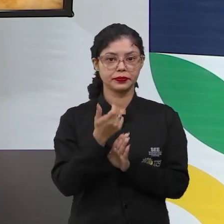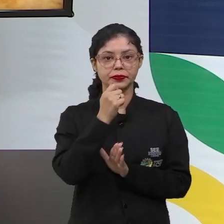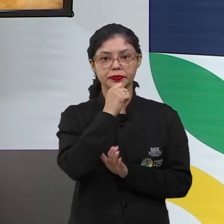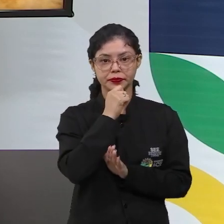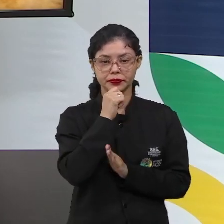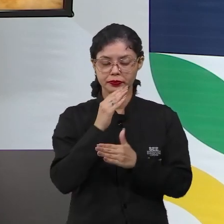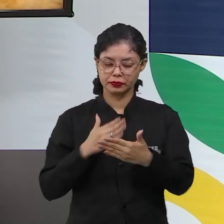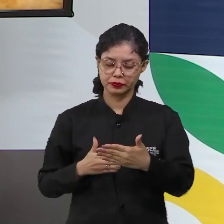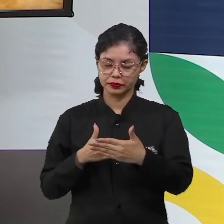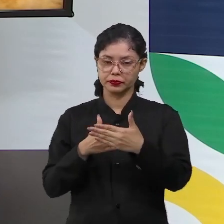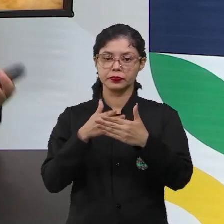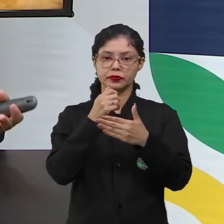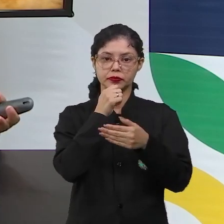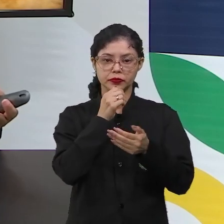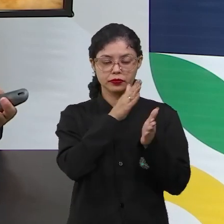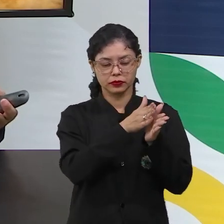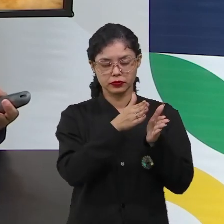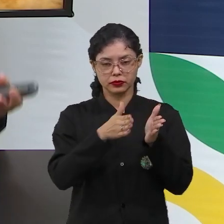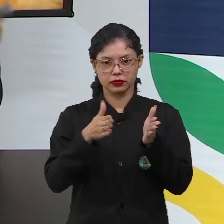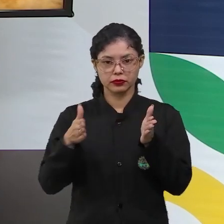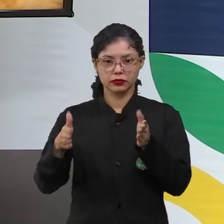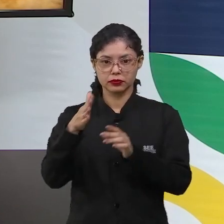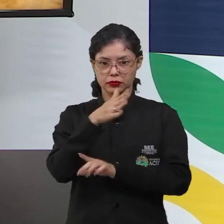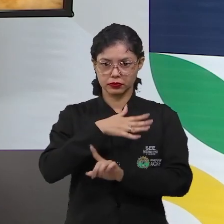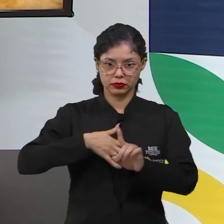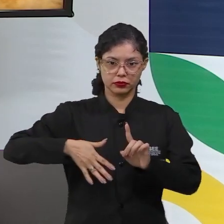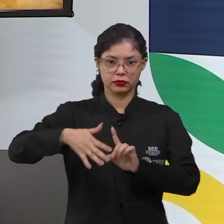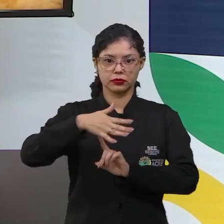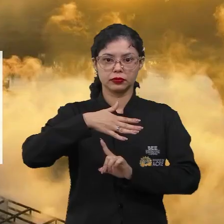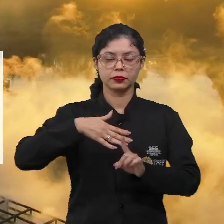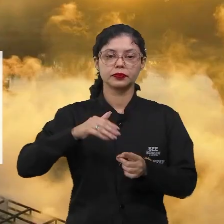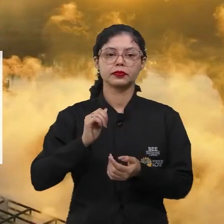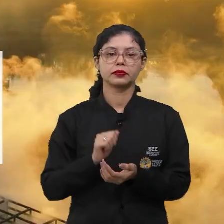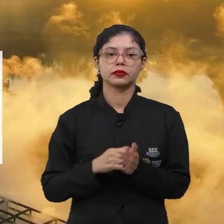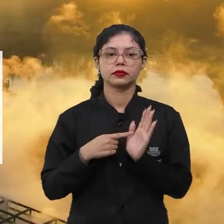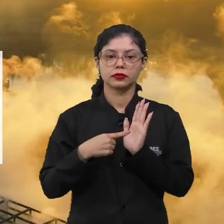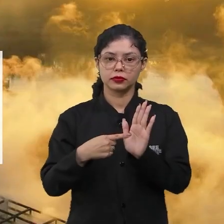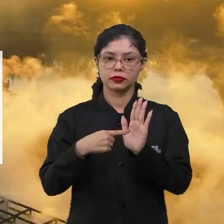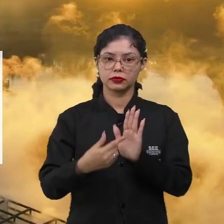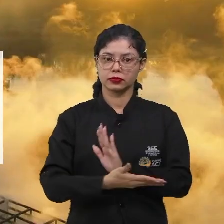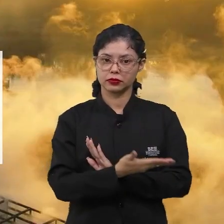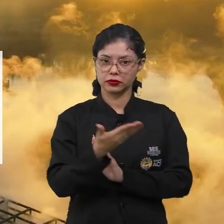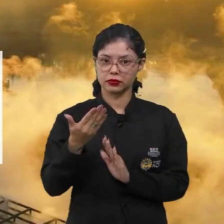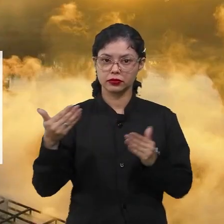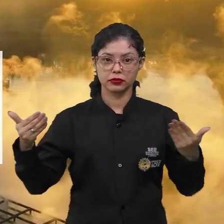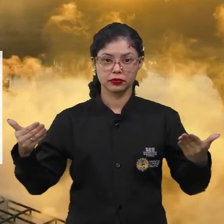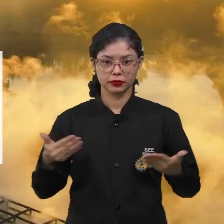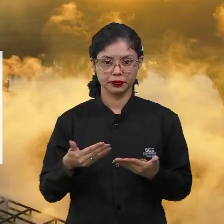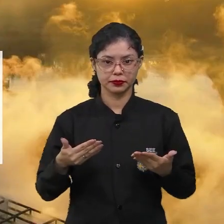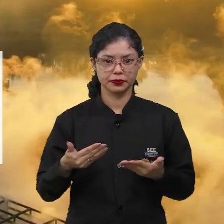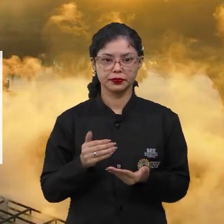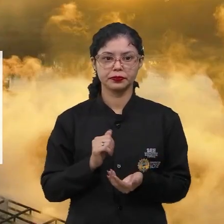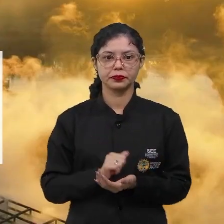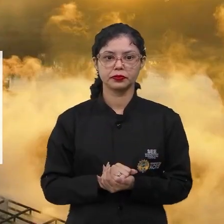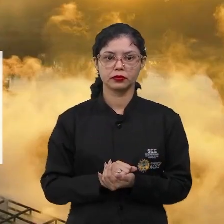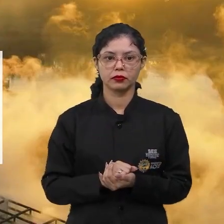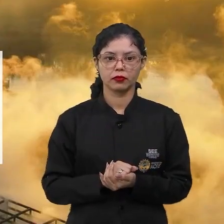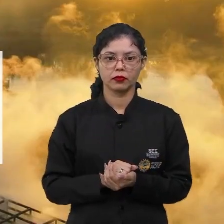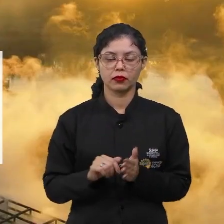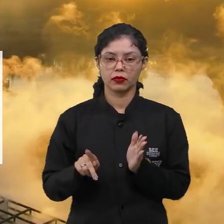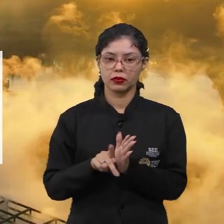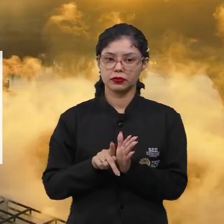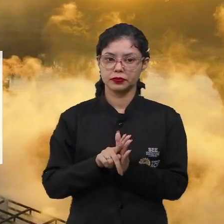diversos impactos de ordem ambiental. E é justamente o que eu quero apresentar para vocês aqui agora. O